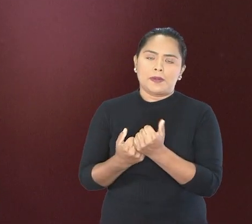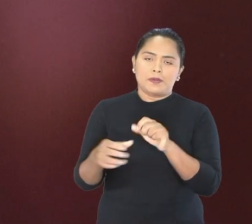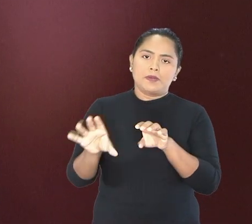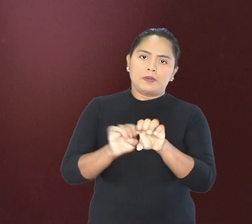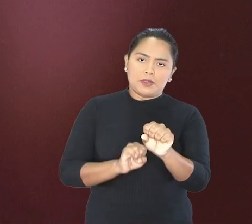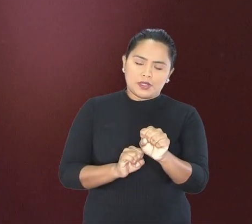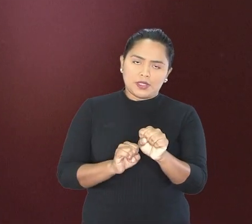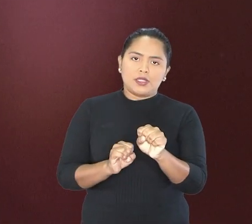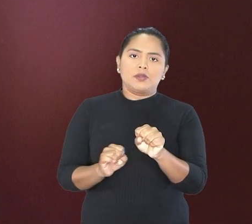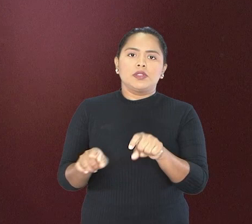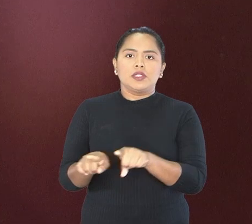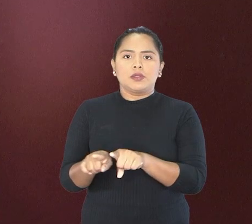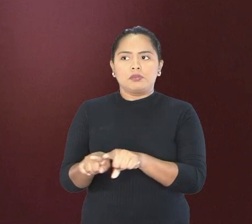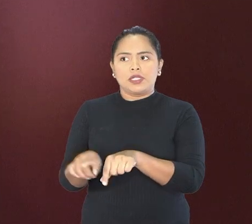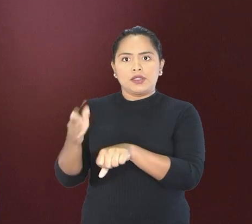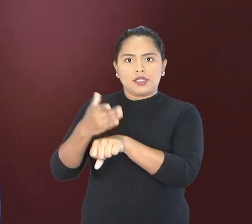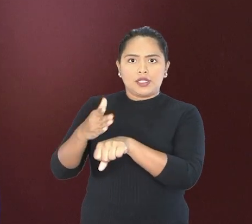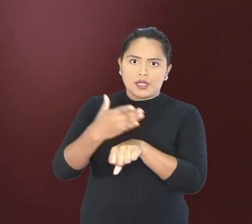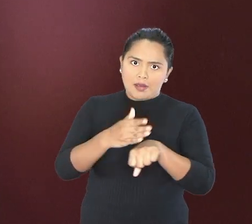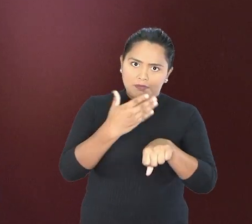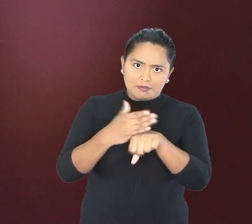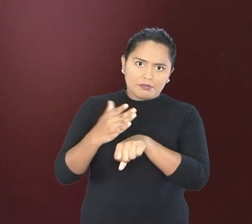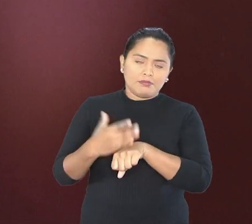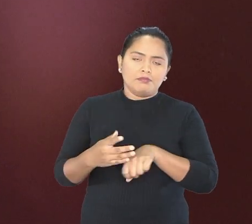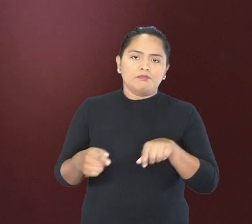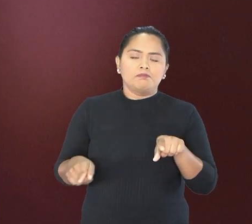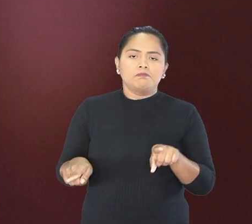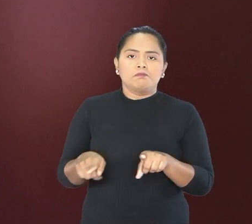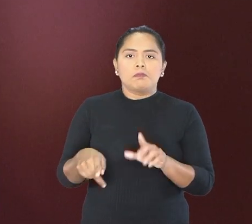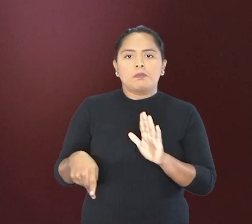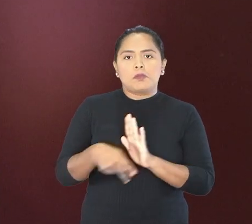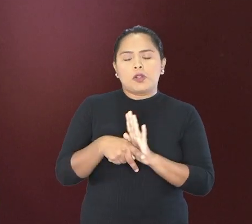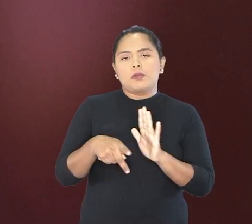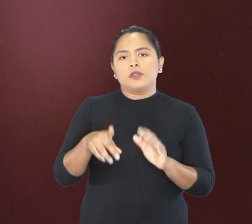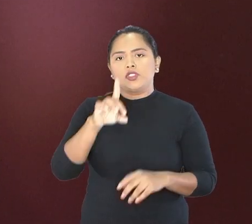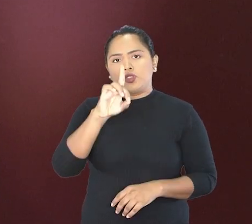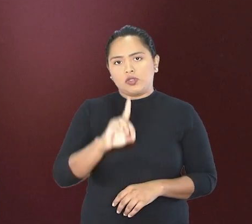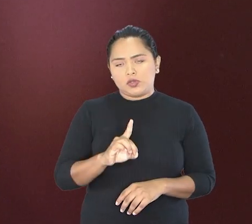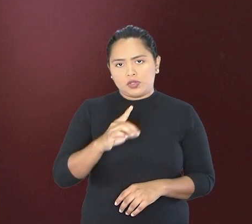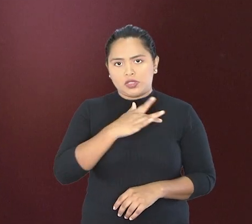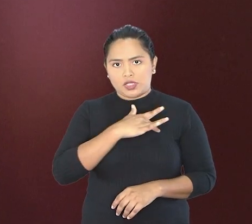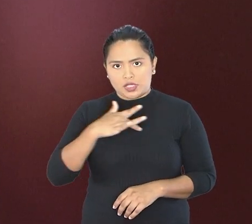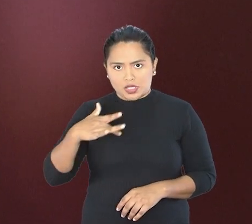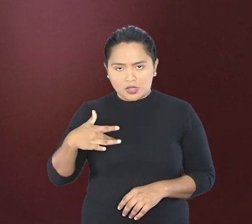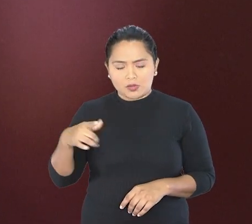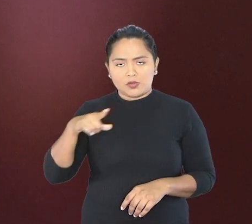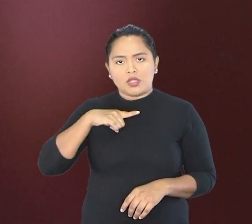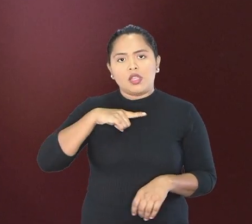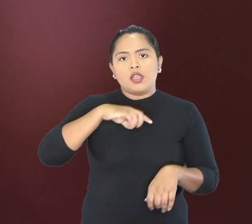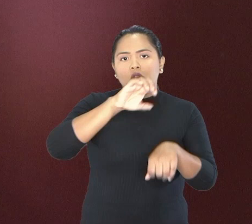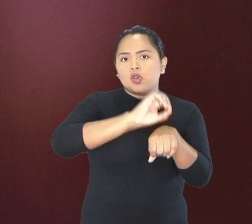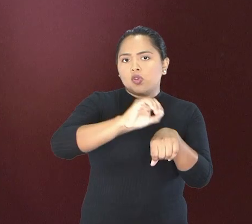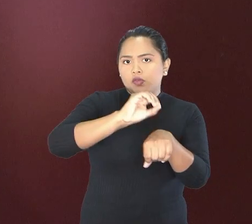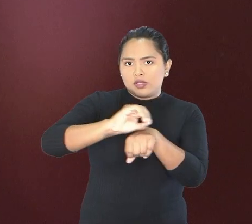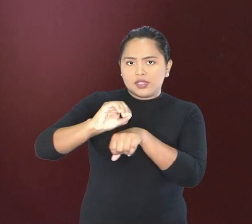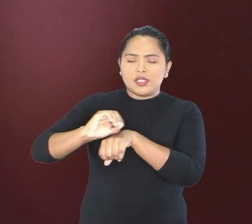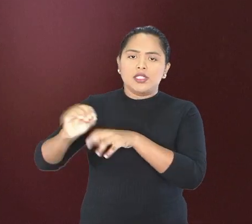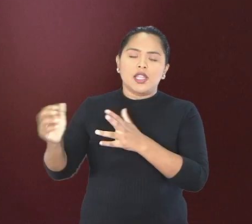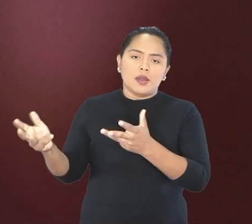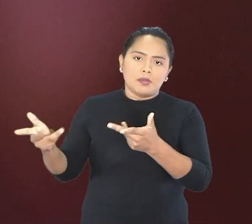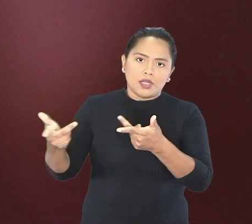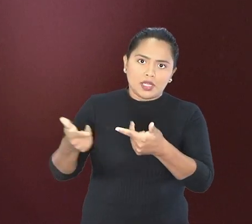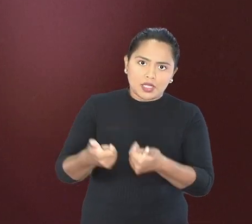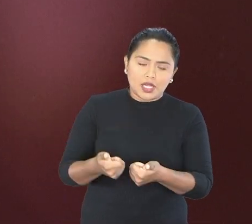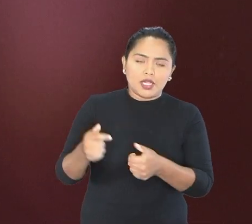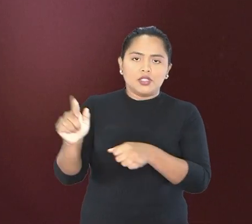capacitações ou treinamentos que são ofertados, por exemplo, pela diretoria de saúde, onde eles ofertam oficinas de habilidades de desenvolvimento